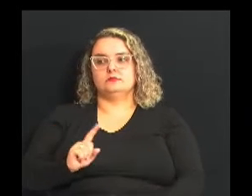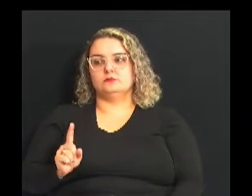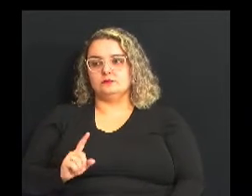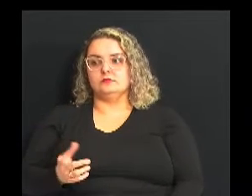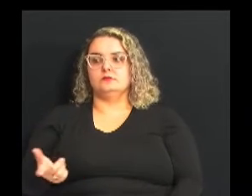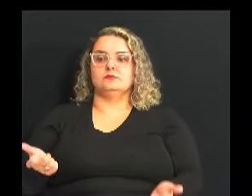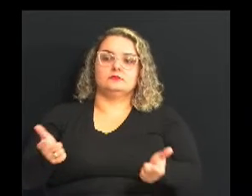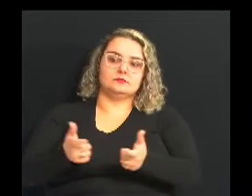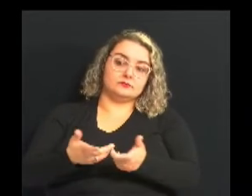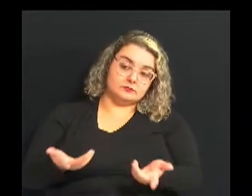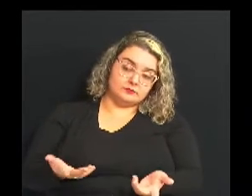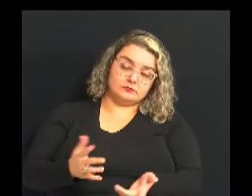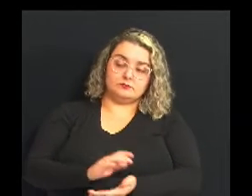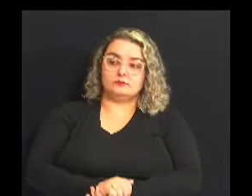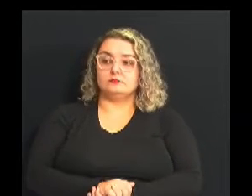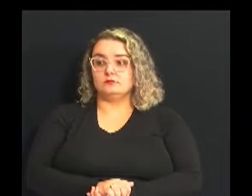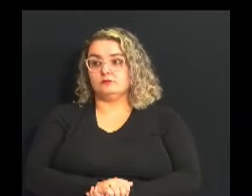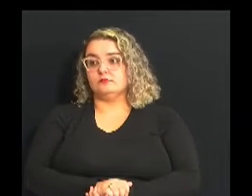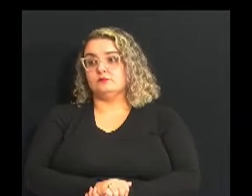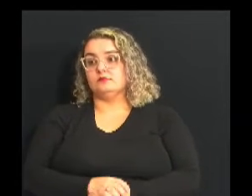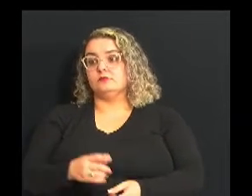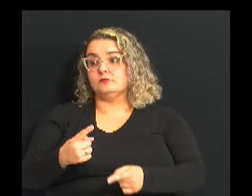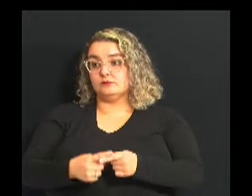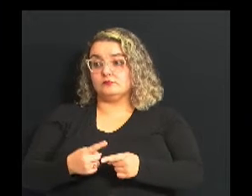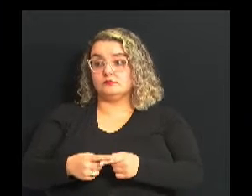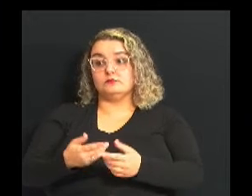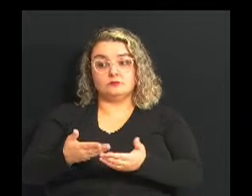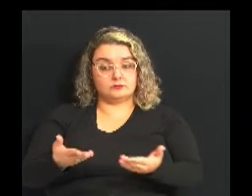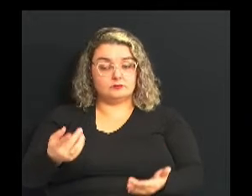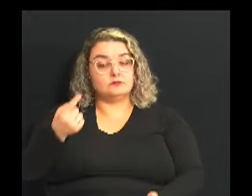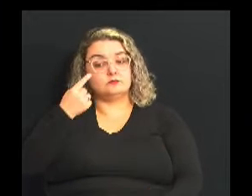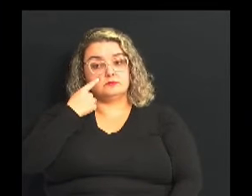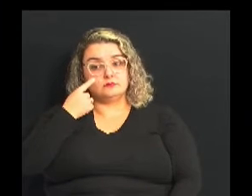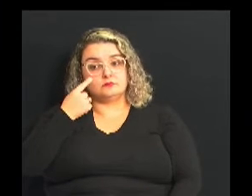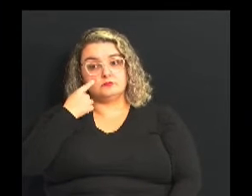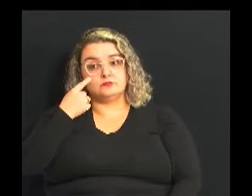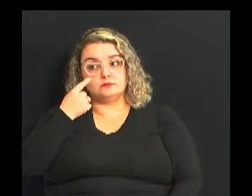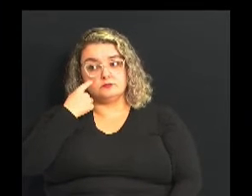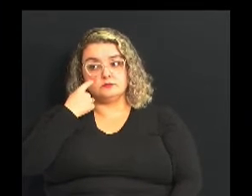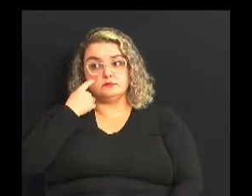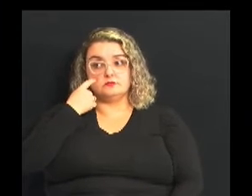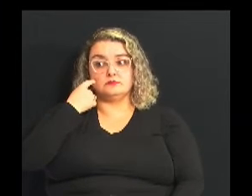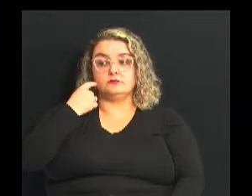diminuir necessariamente. Isso porque, como vocês viram, a gente mantém um